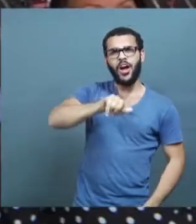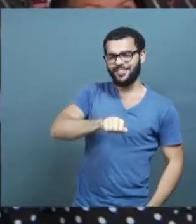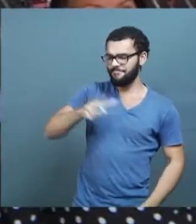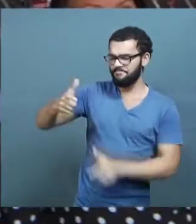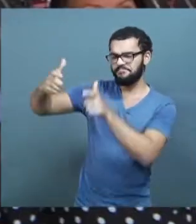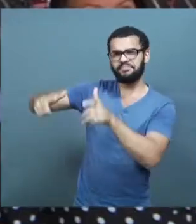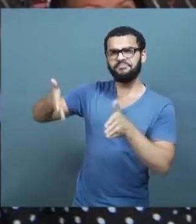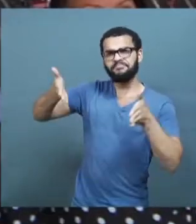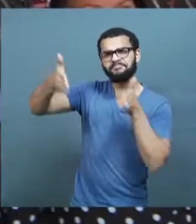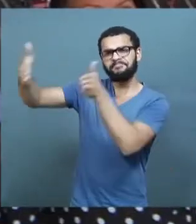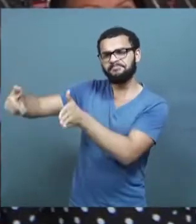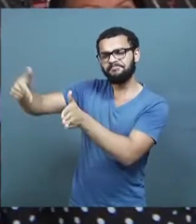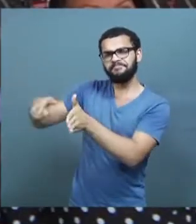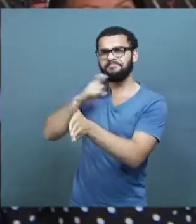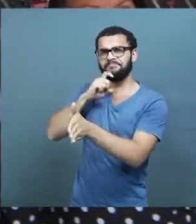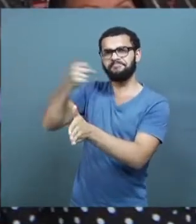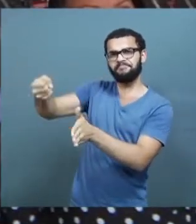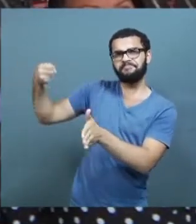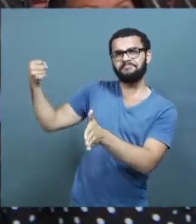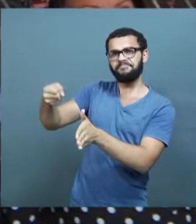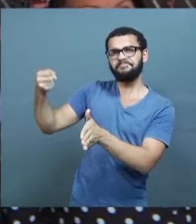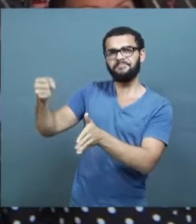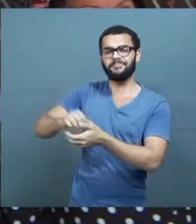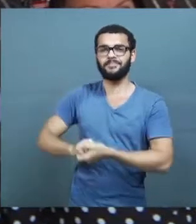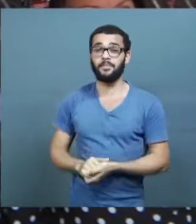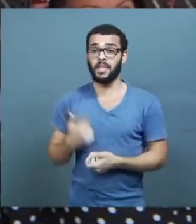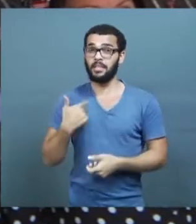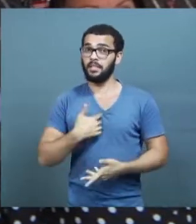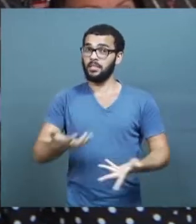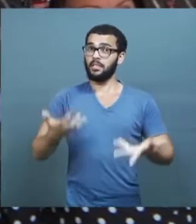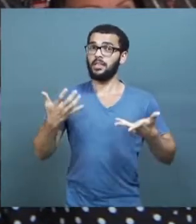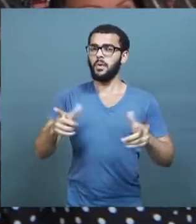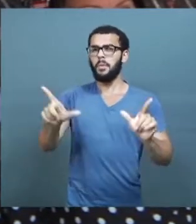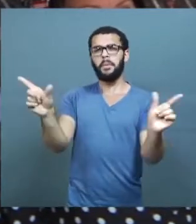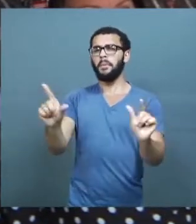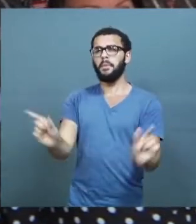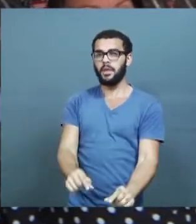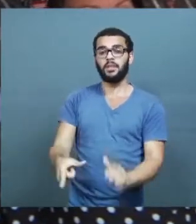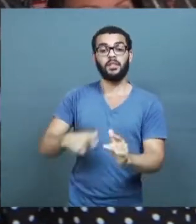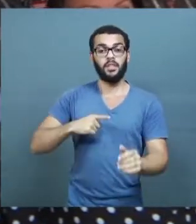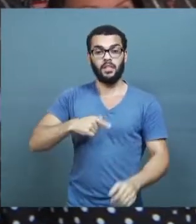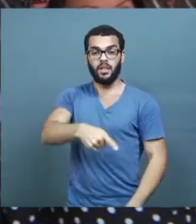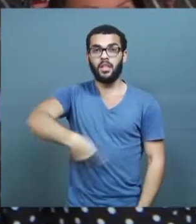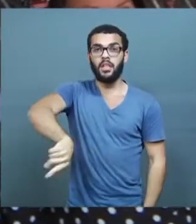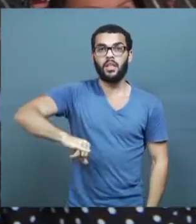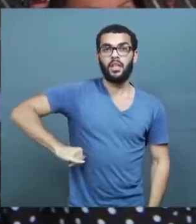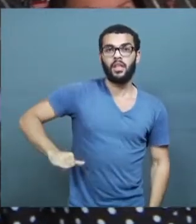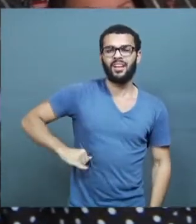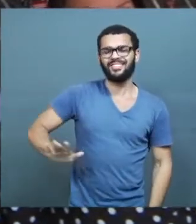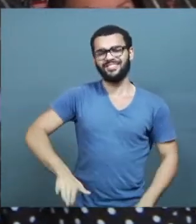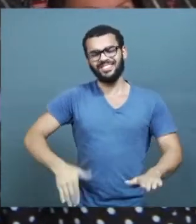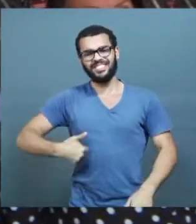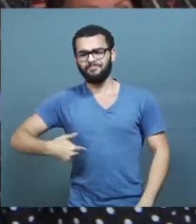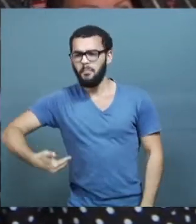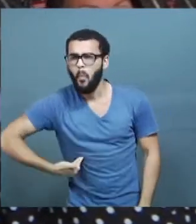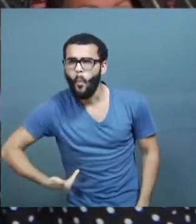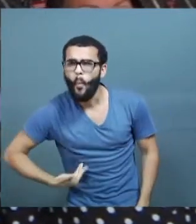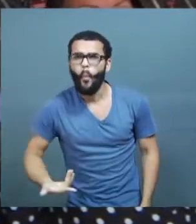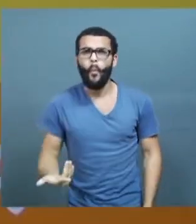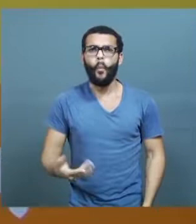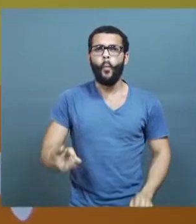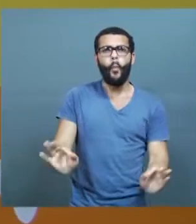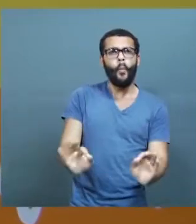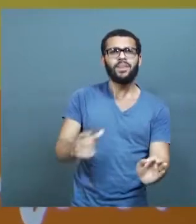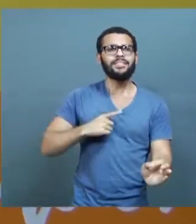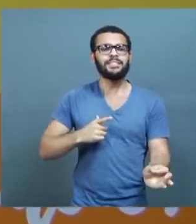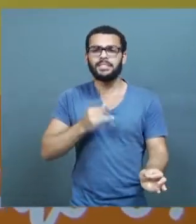E a ideia nossa é de que com esse projeto aliviar um pouco do sofrimento destes que sentem fome e não têm onde buscar recursos, muitas vezes bate nas portas